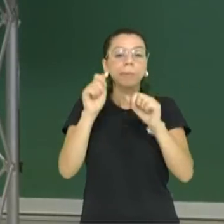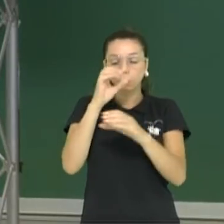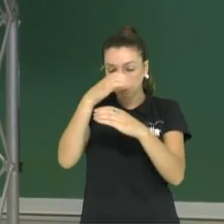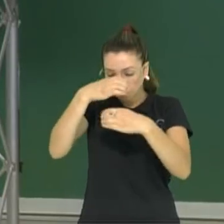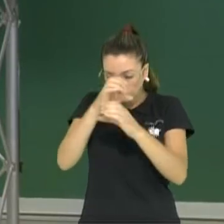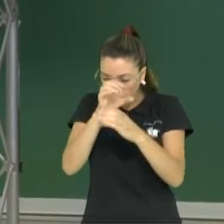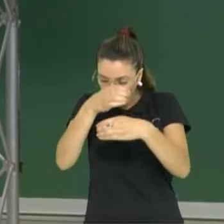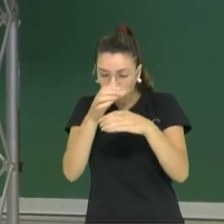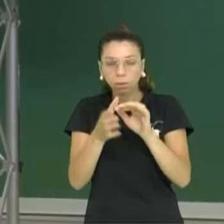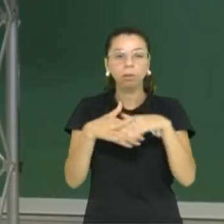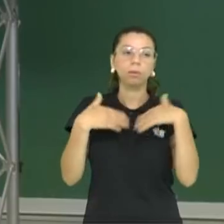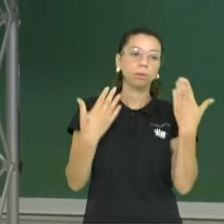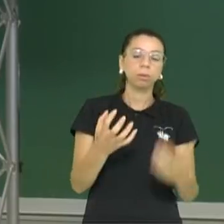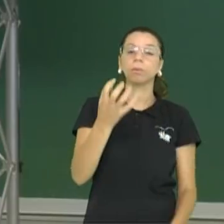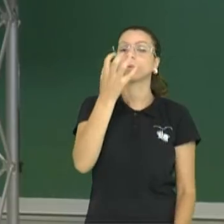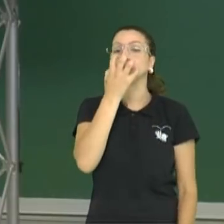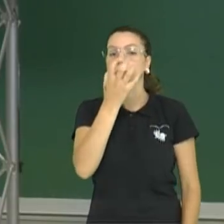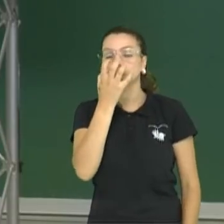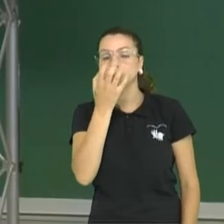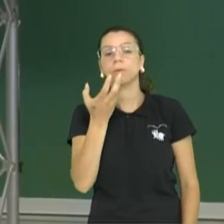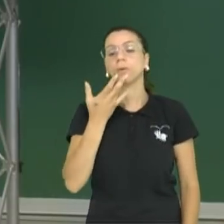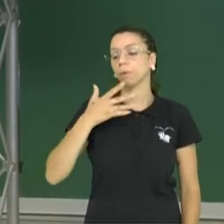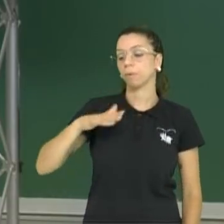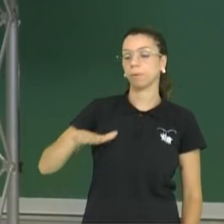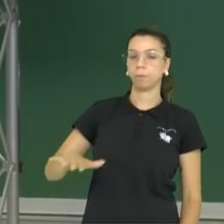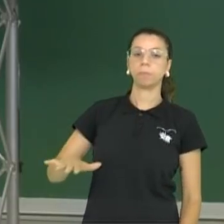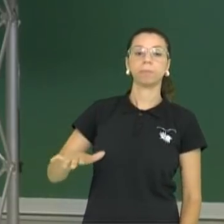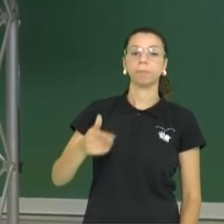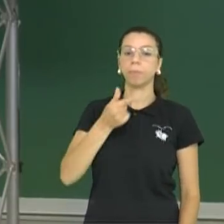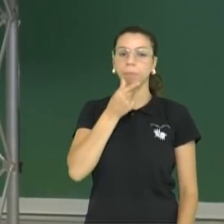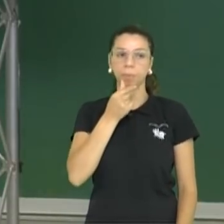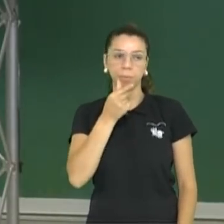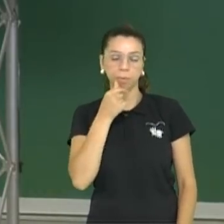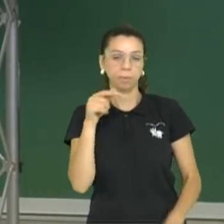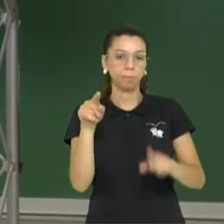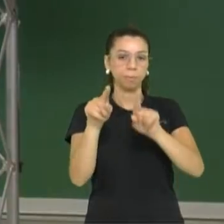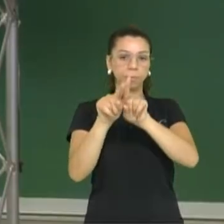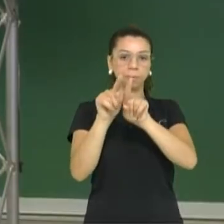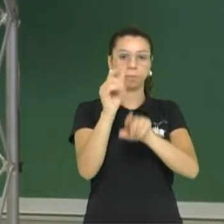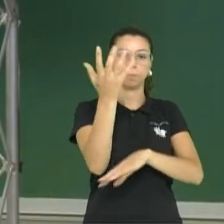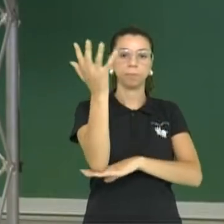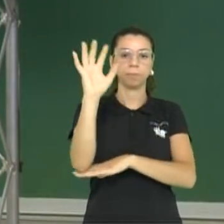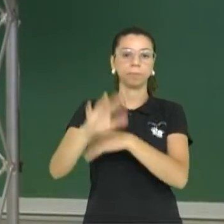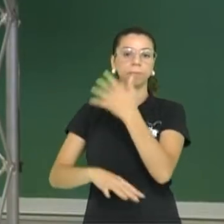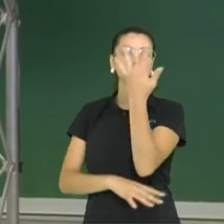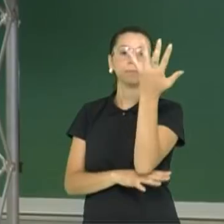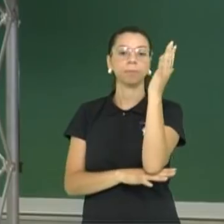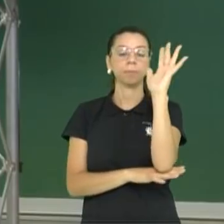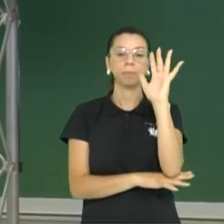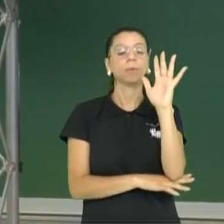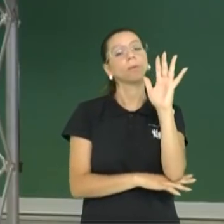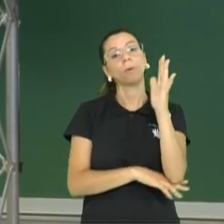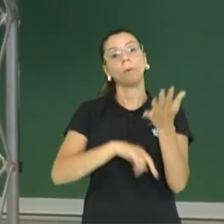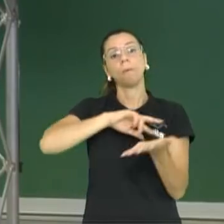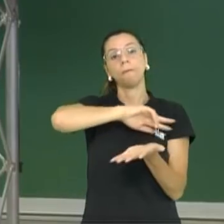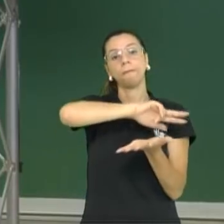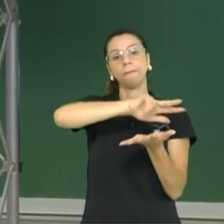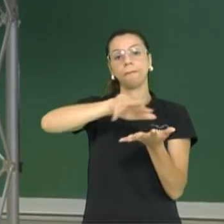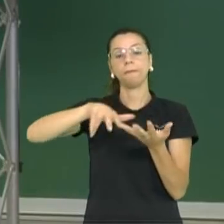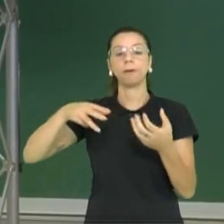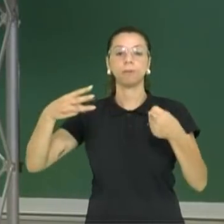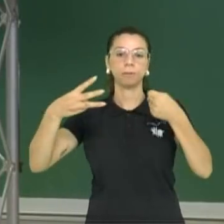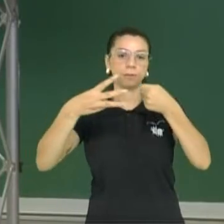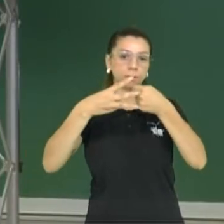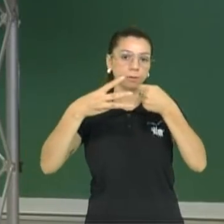o cachorro, o menininho, o dono do cachorrinho, e as plantas são seres pluricelulares,